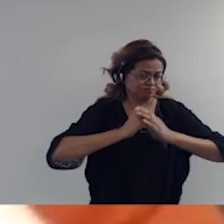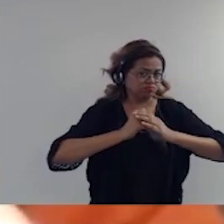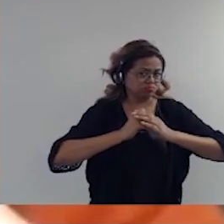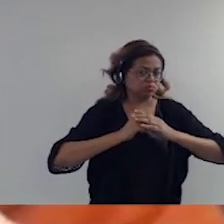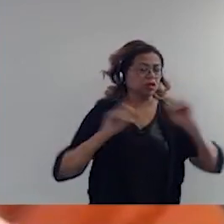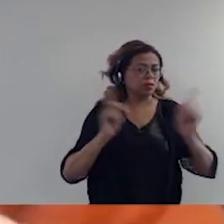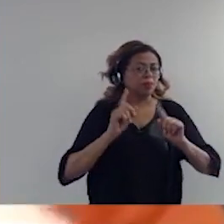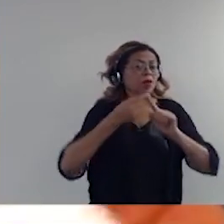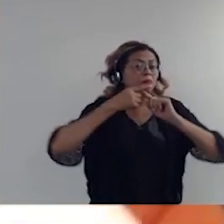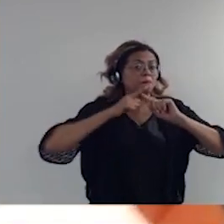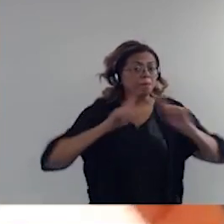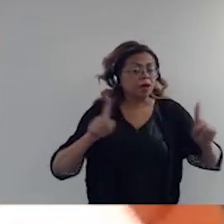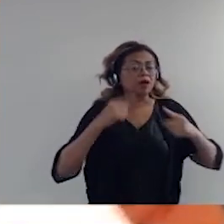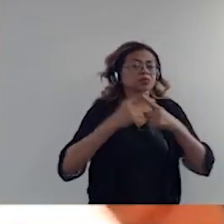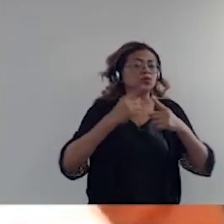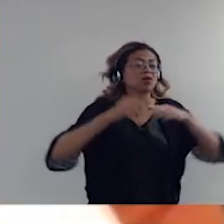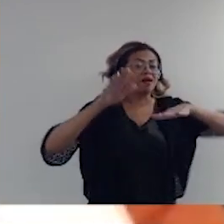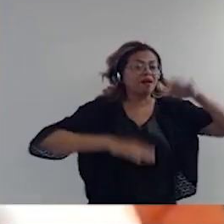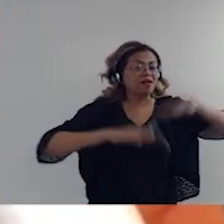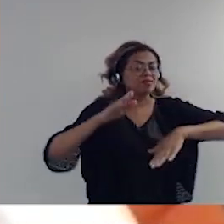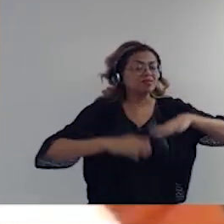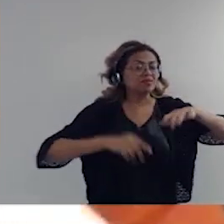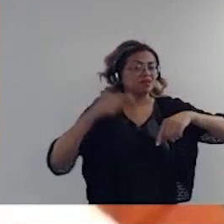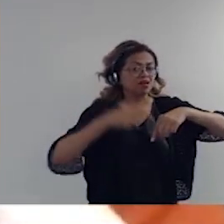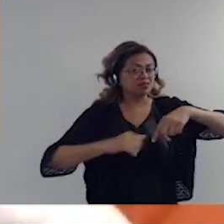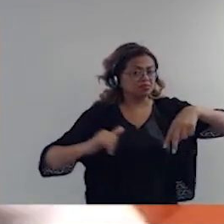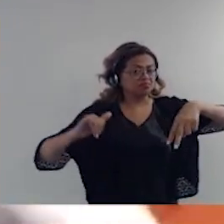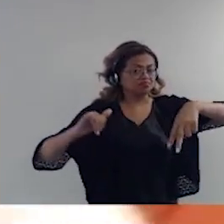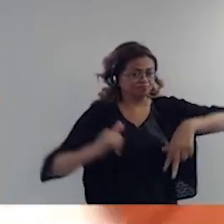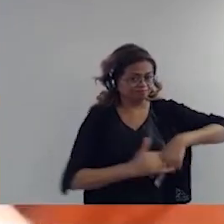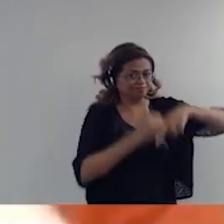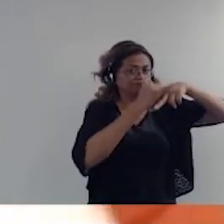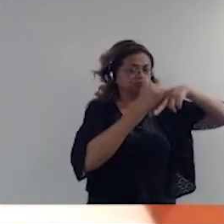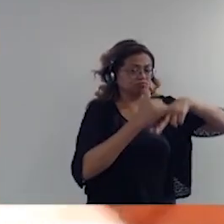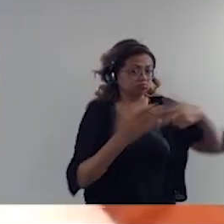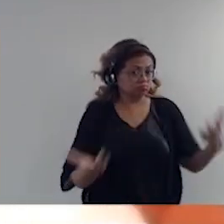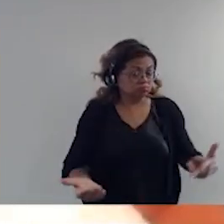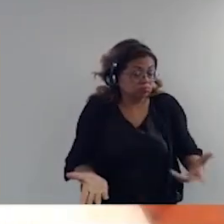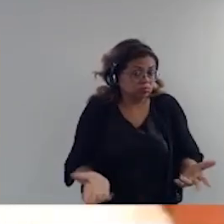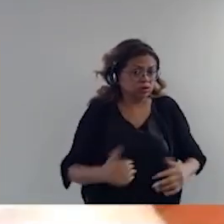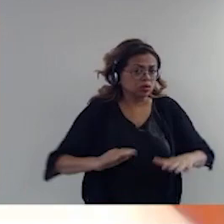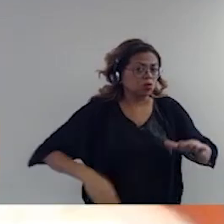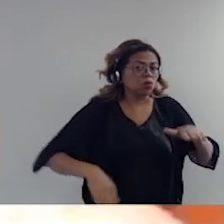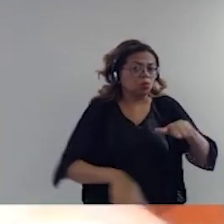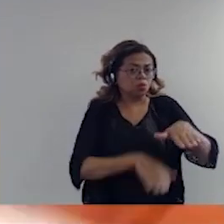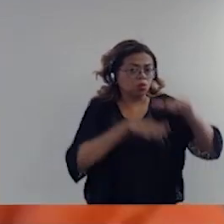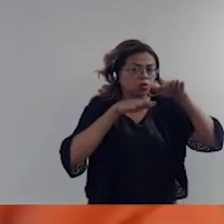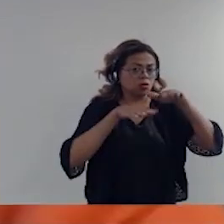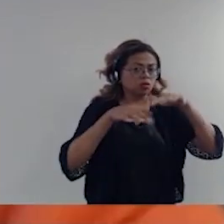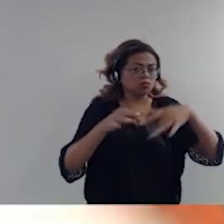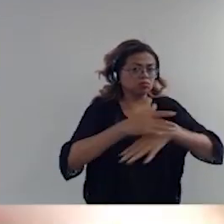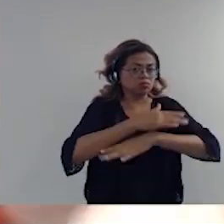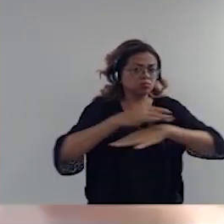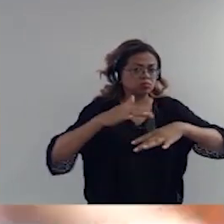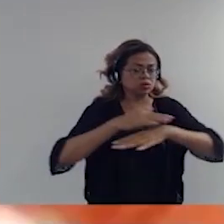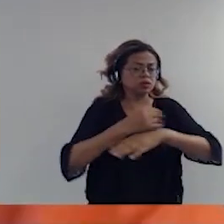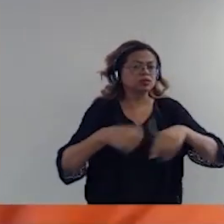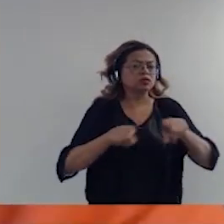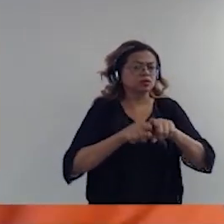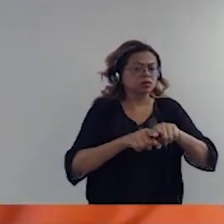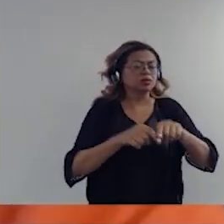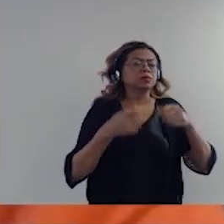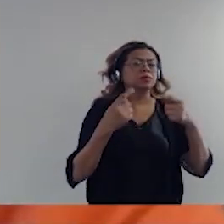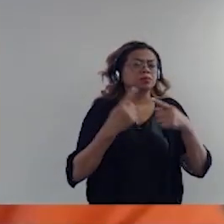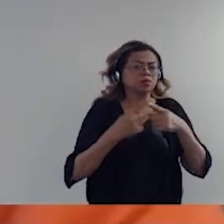a vulnerabilidade ela é provocada em função de desvantagens de mobilidade social e